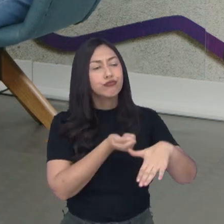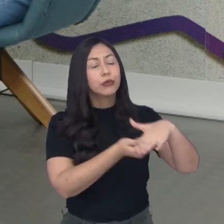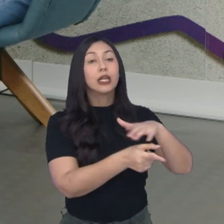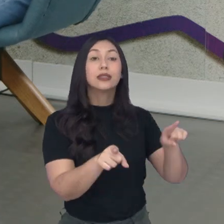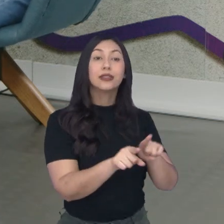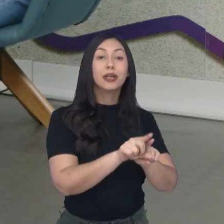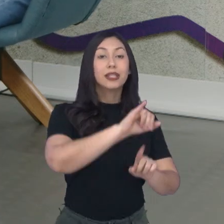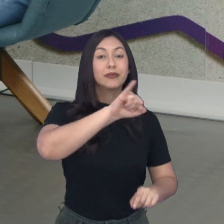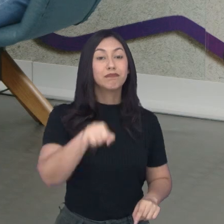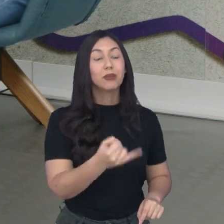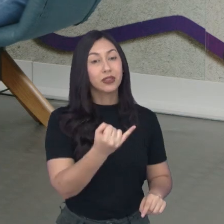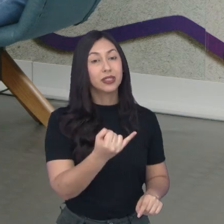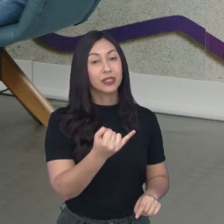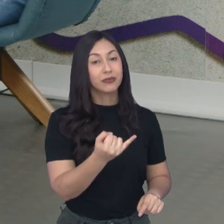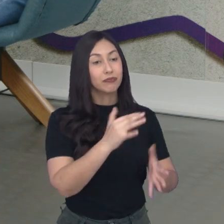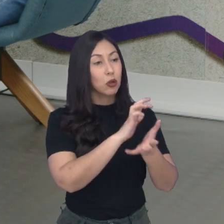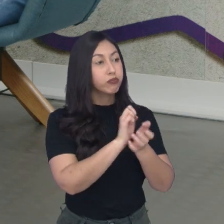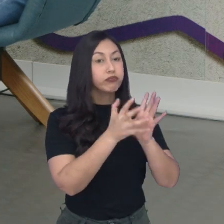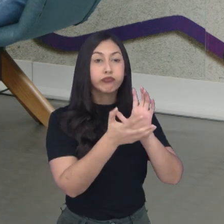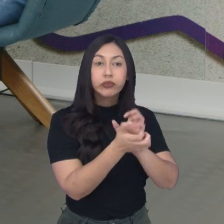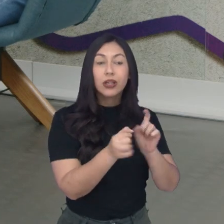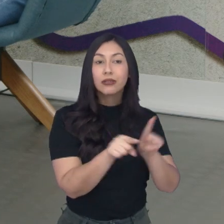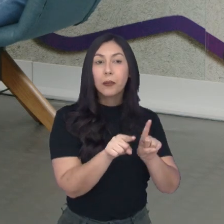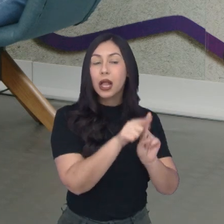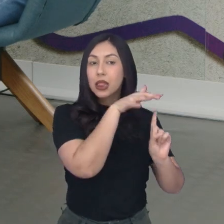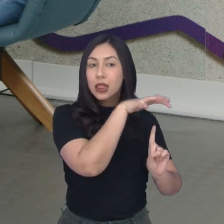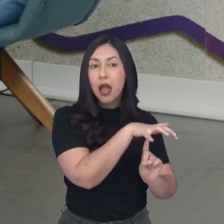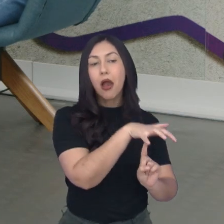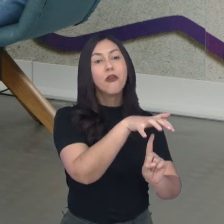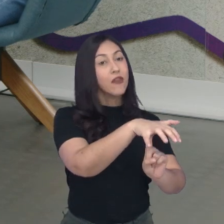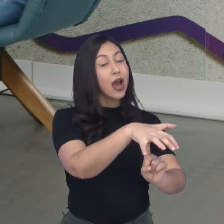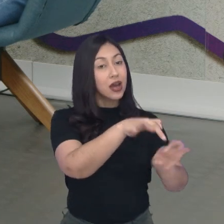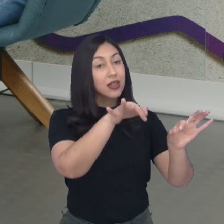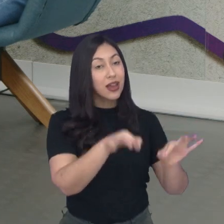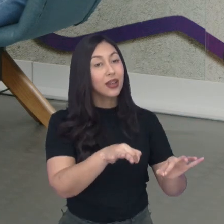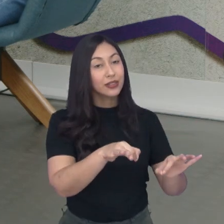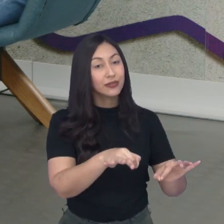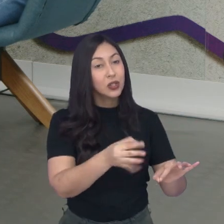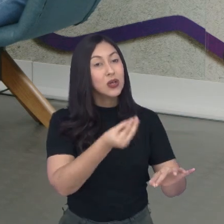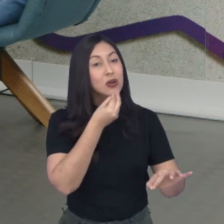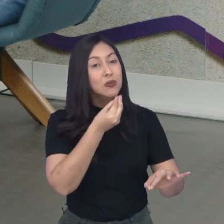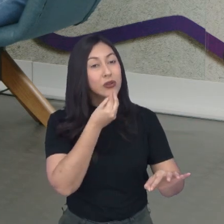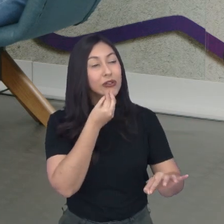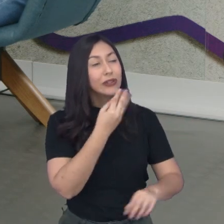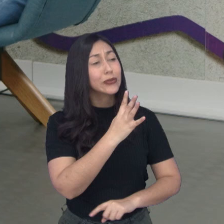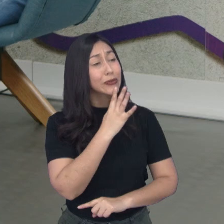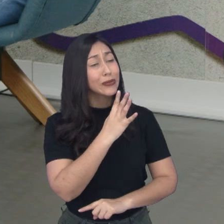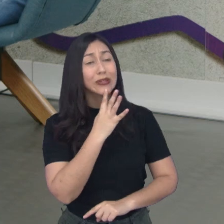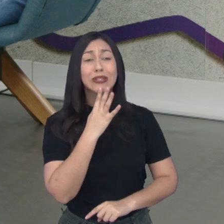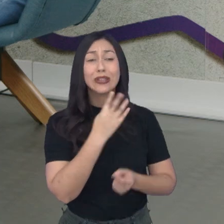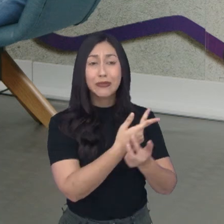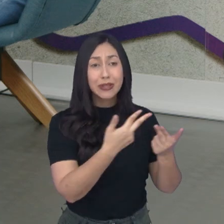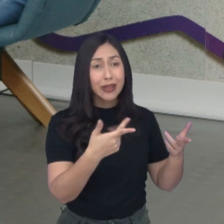aproveitando essa questão artesanal, das feiras, né? Que foi uma porta de entrada aí para as pessoas conhecerem esse mercado,